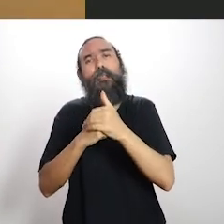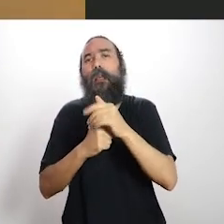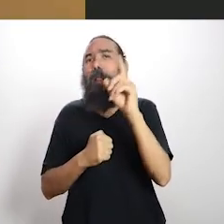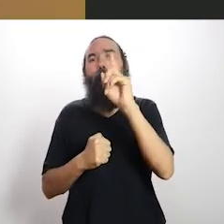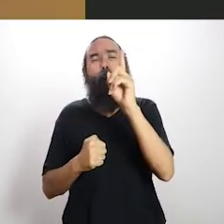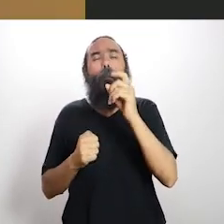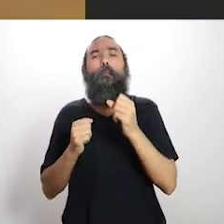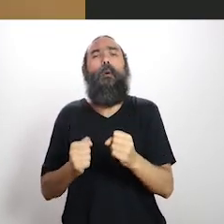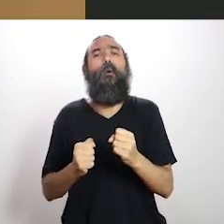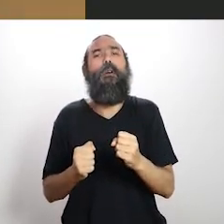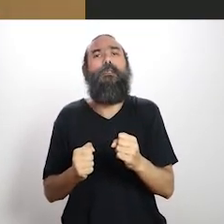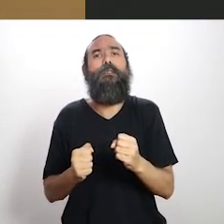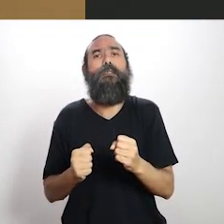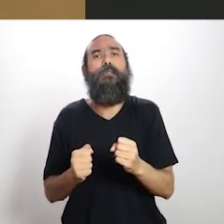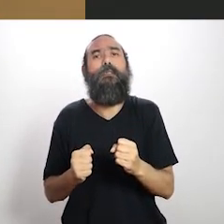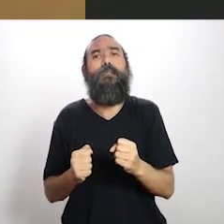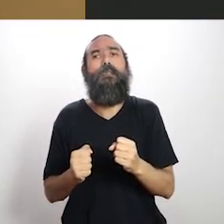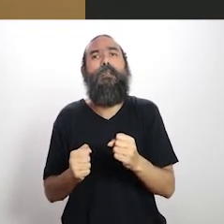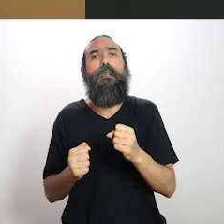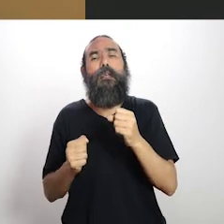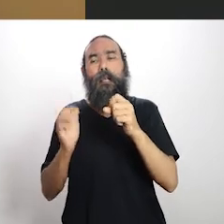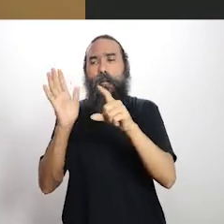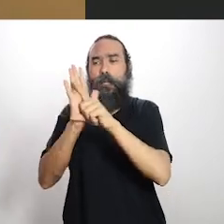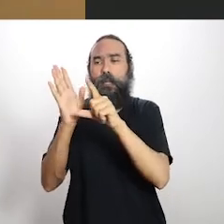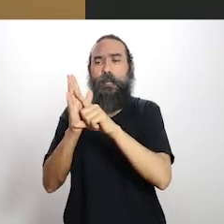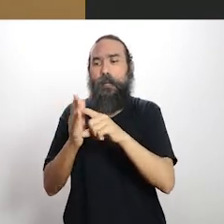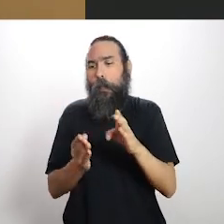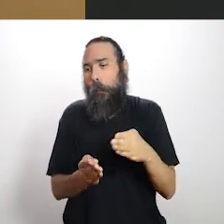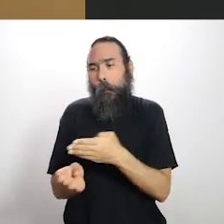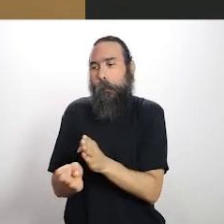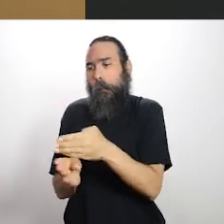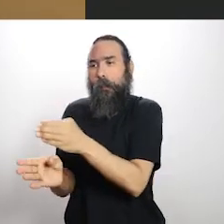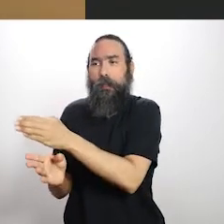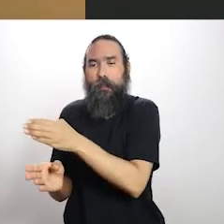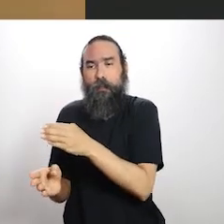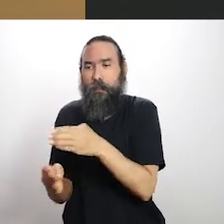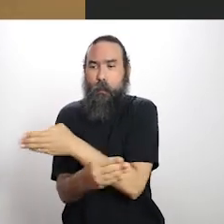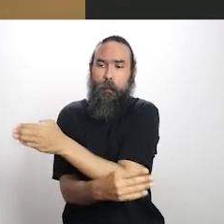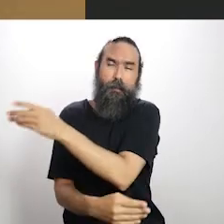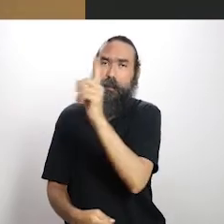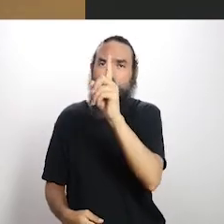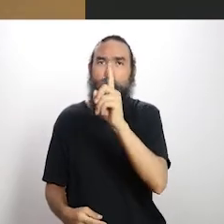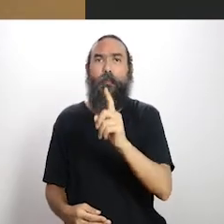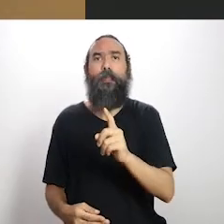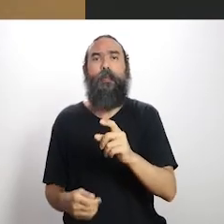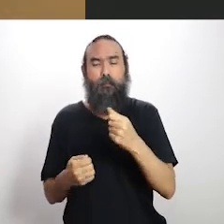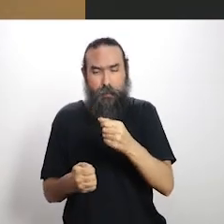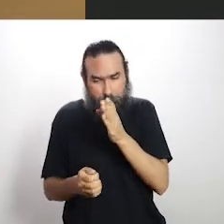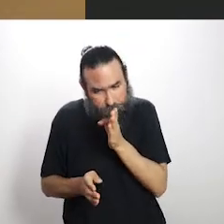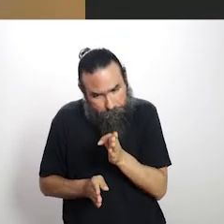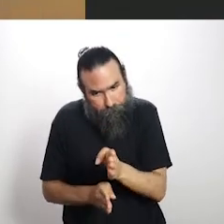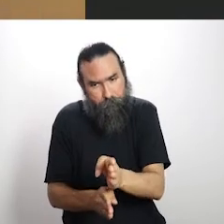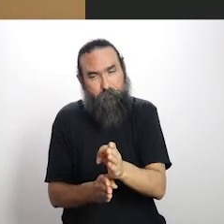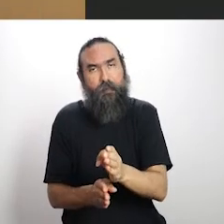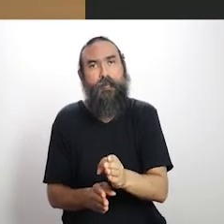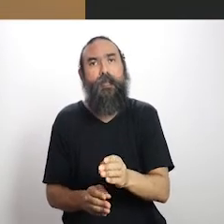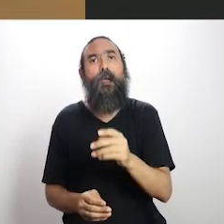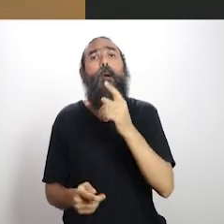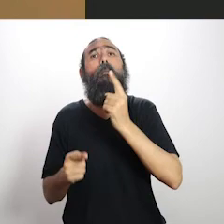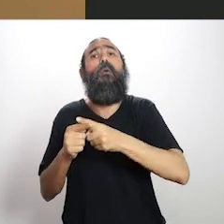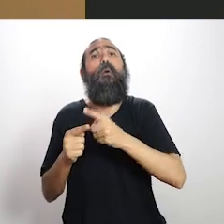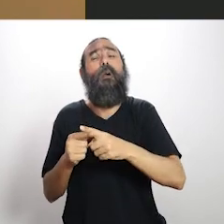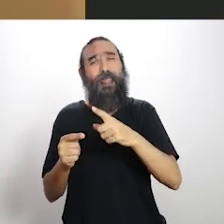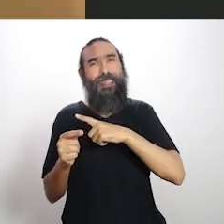auxílios emergenciais tiveram problemas estão tendo que 20 mil militares na primeira depois